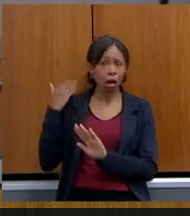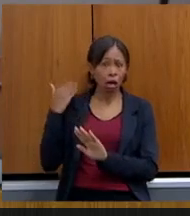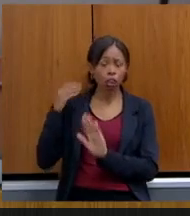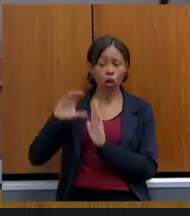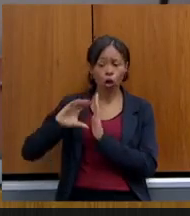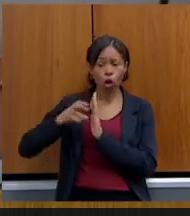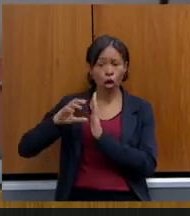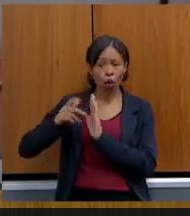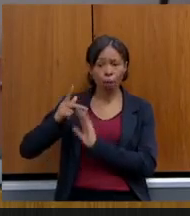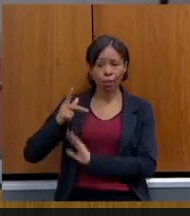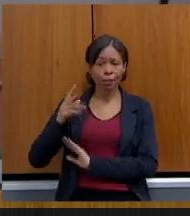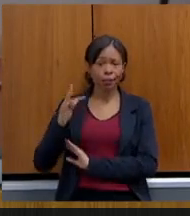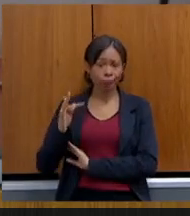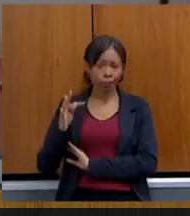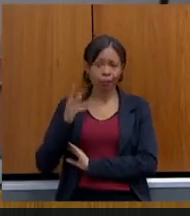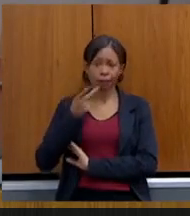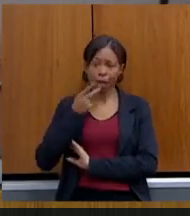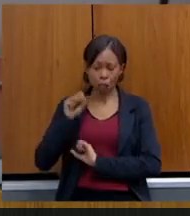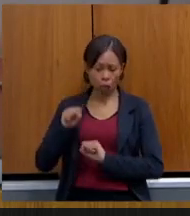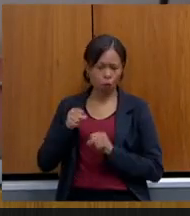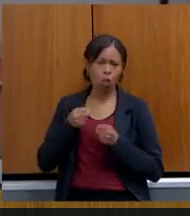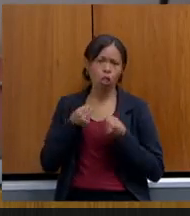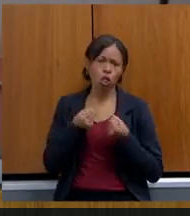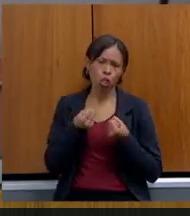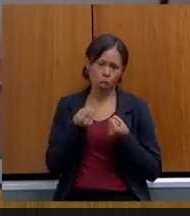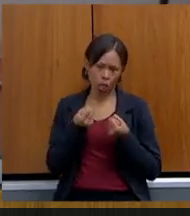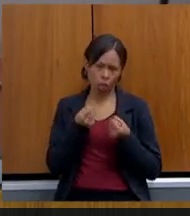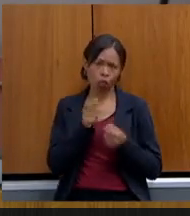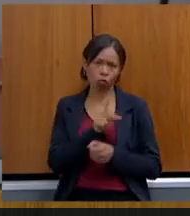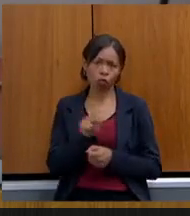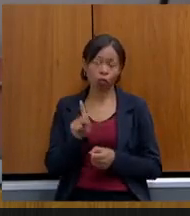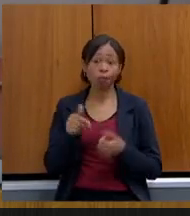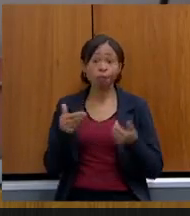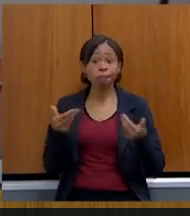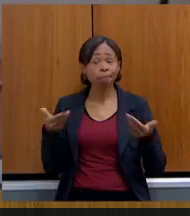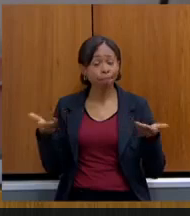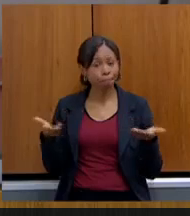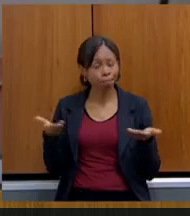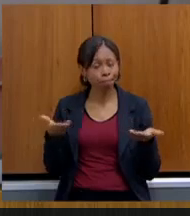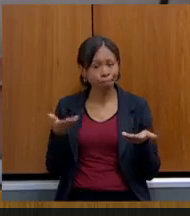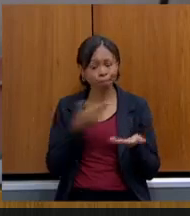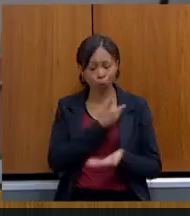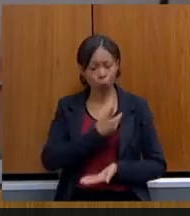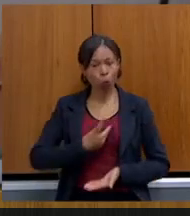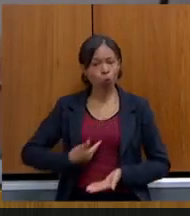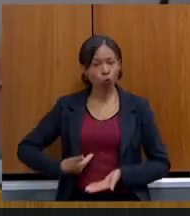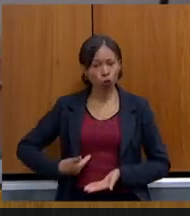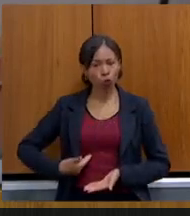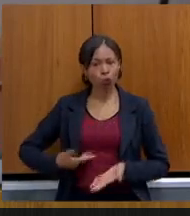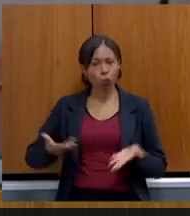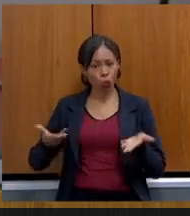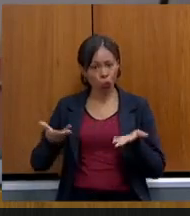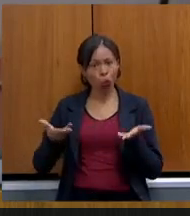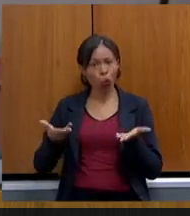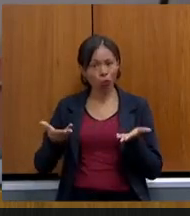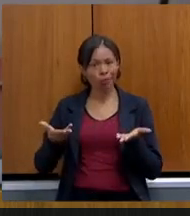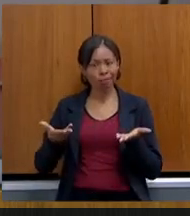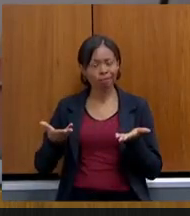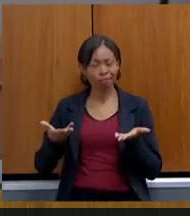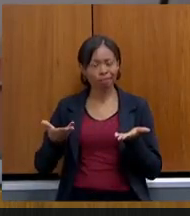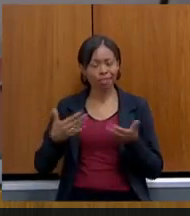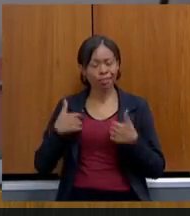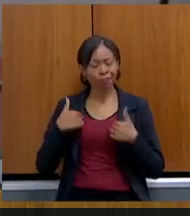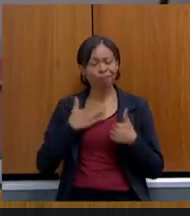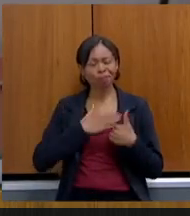deixou uma folha inteira de 13º o governo atual conseguiu EA com muito carinho que eu falo isso e com muito